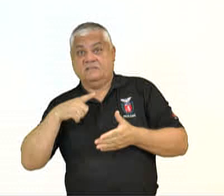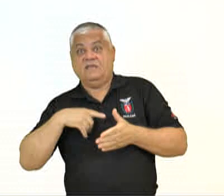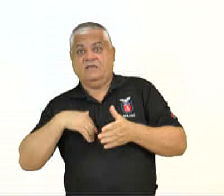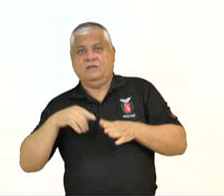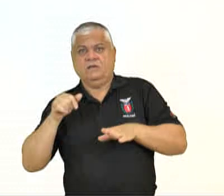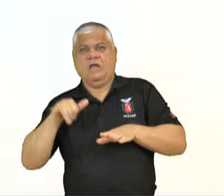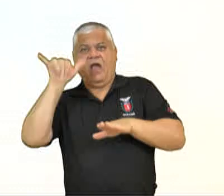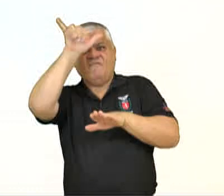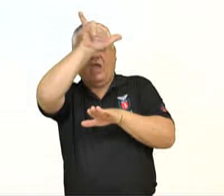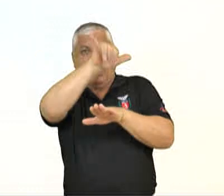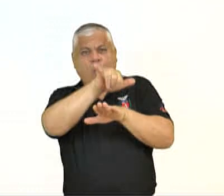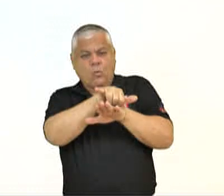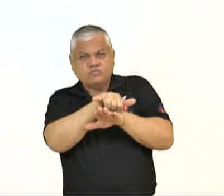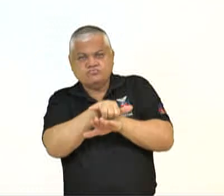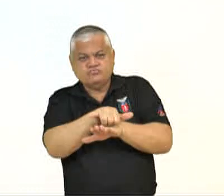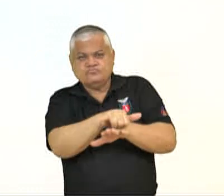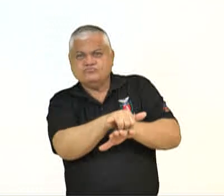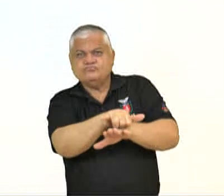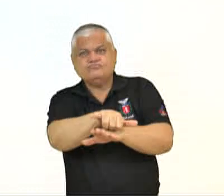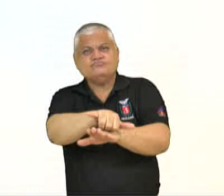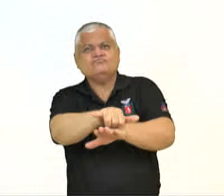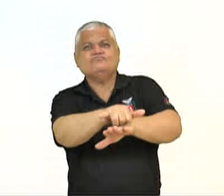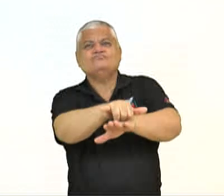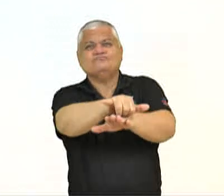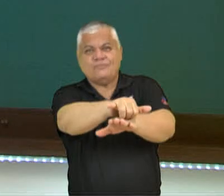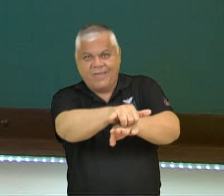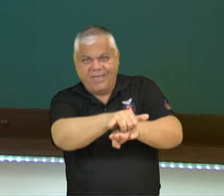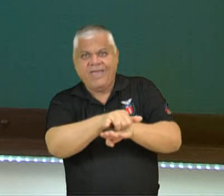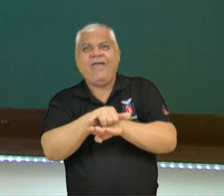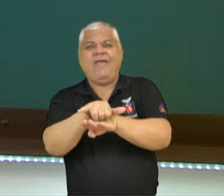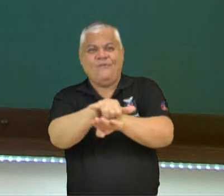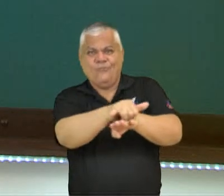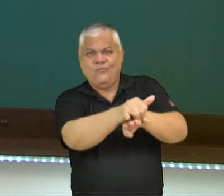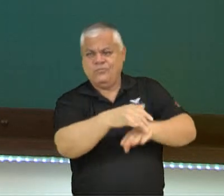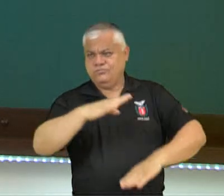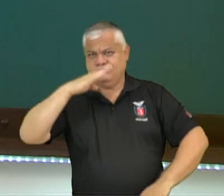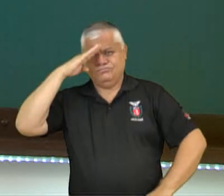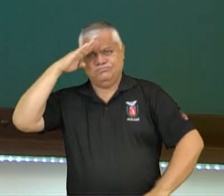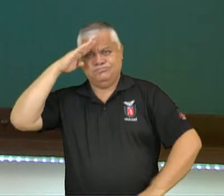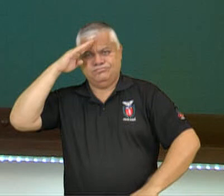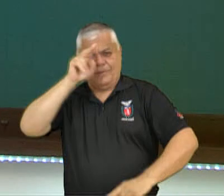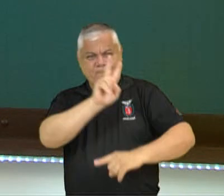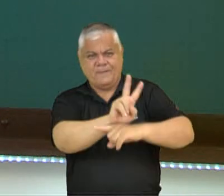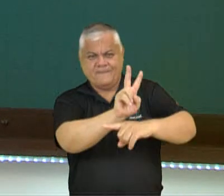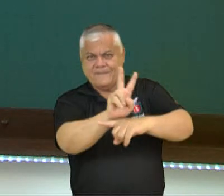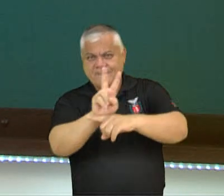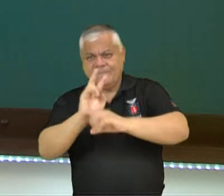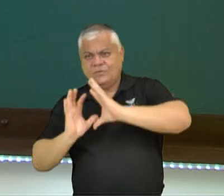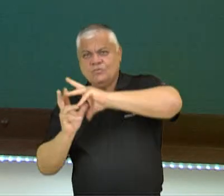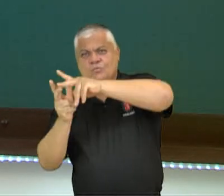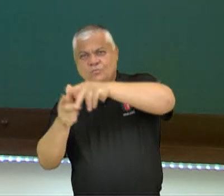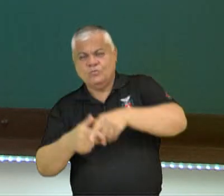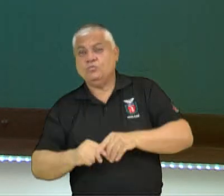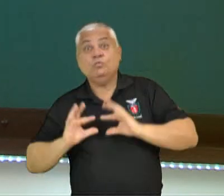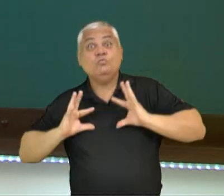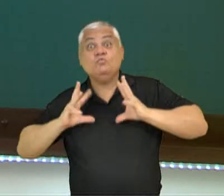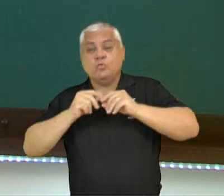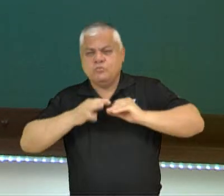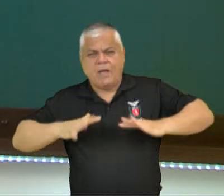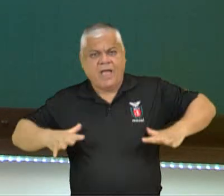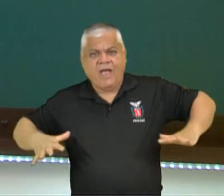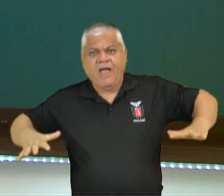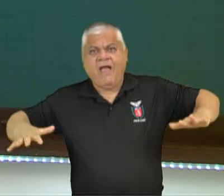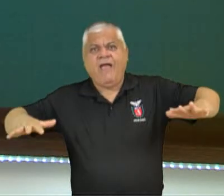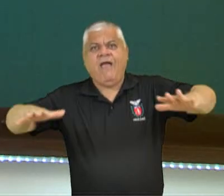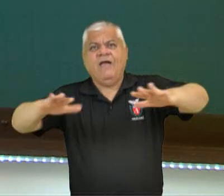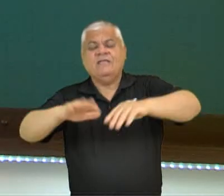porta-aviões, né, para poder manter sua hegemonia militar no mundo. Todos os oceanos têm então cerca aí de